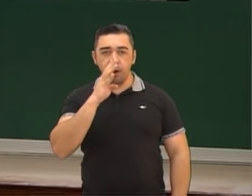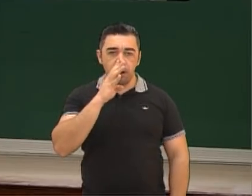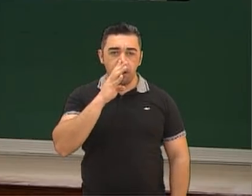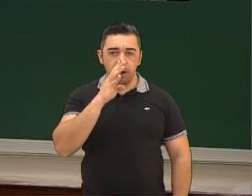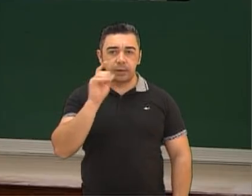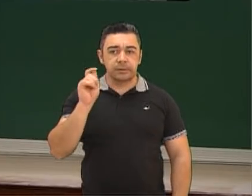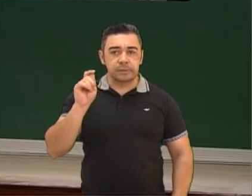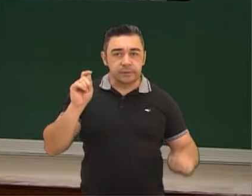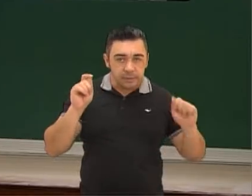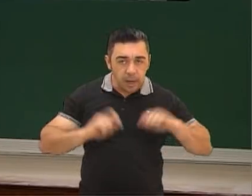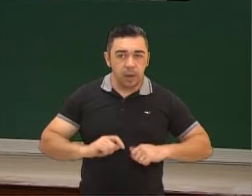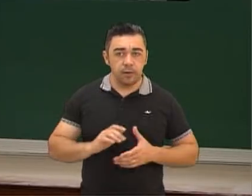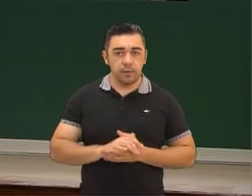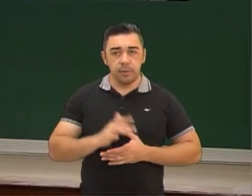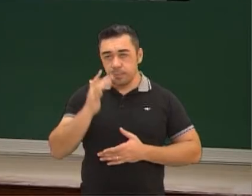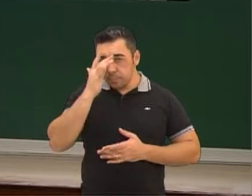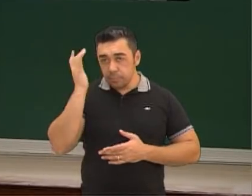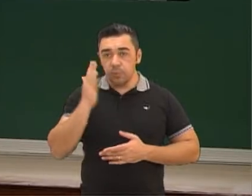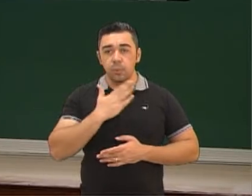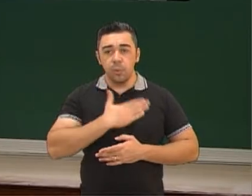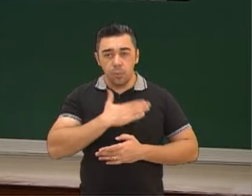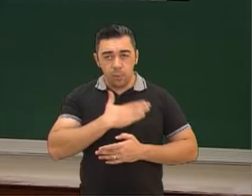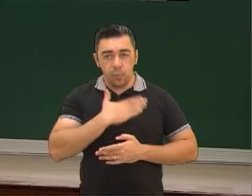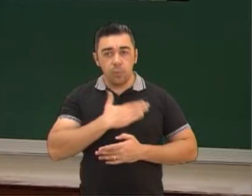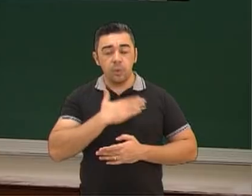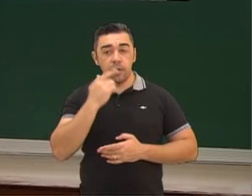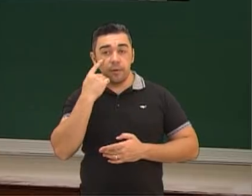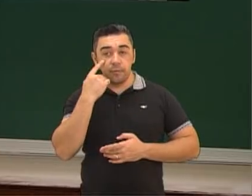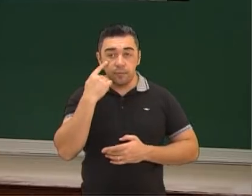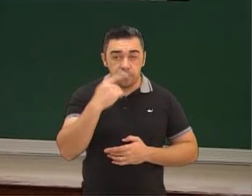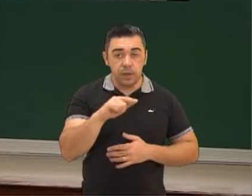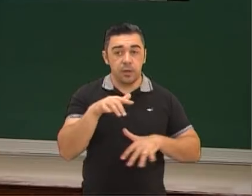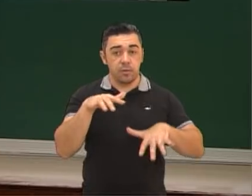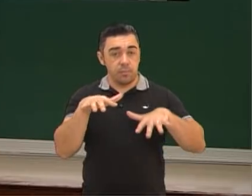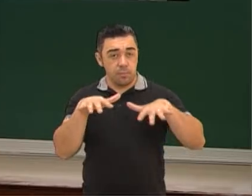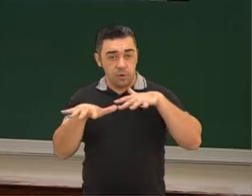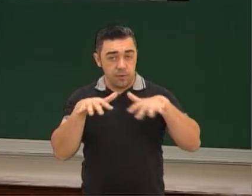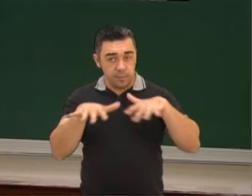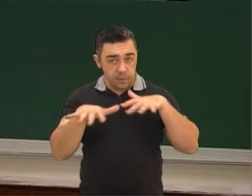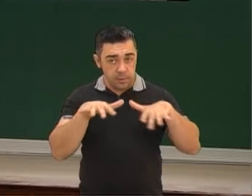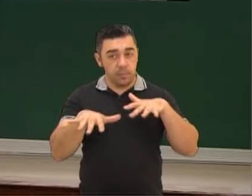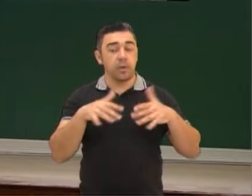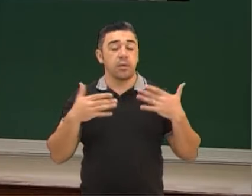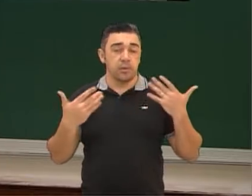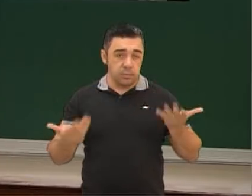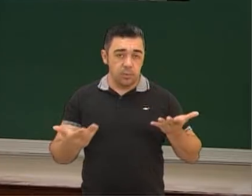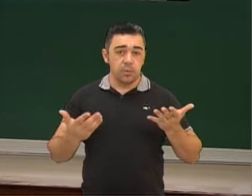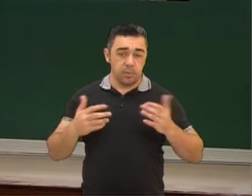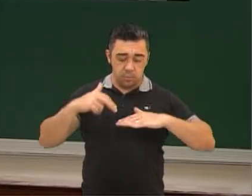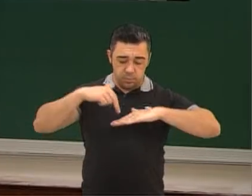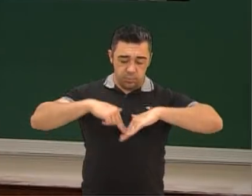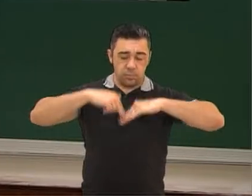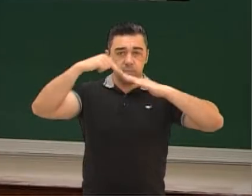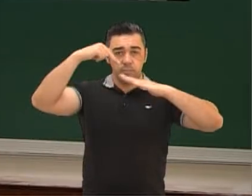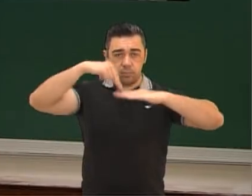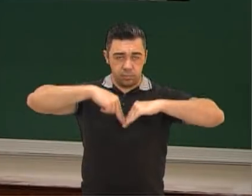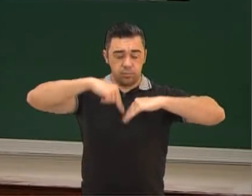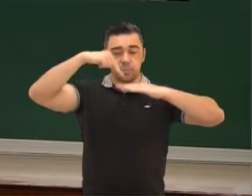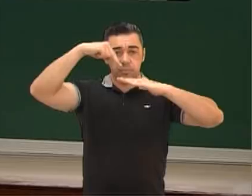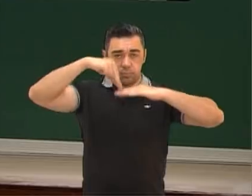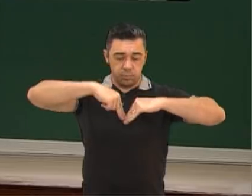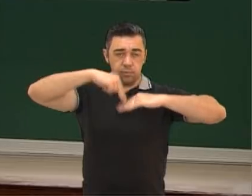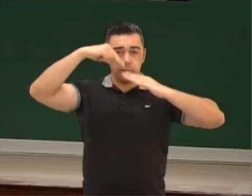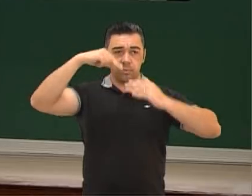aquilo, as pessoas gostavam de assistir os movimentos que ele fazia a partir do trampolim, a partir da